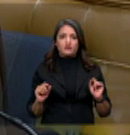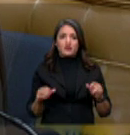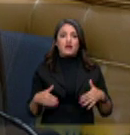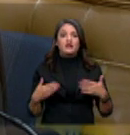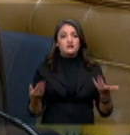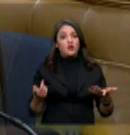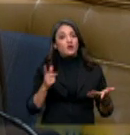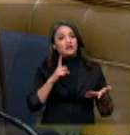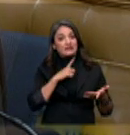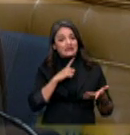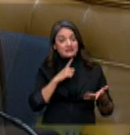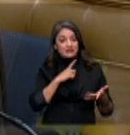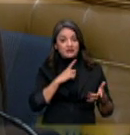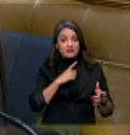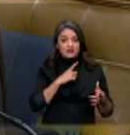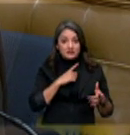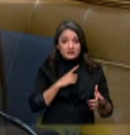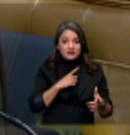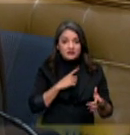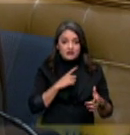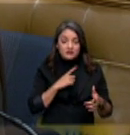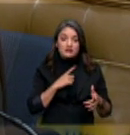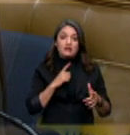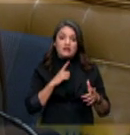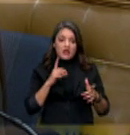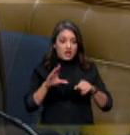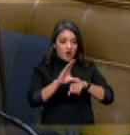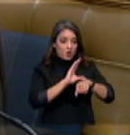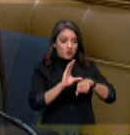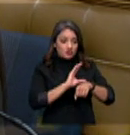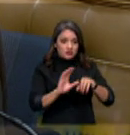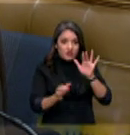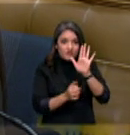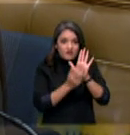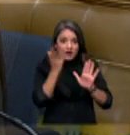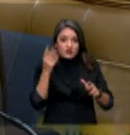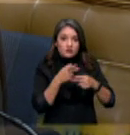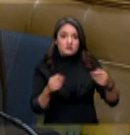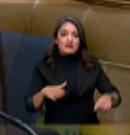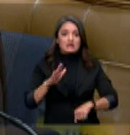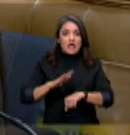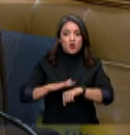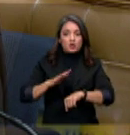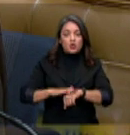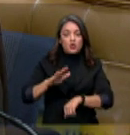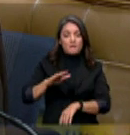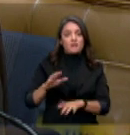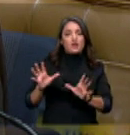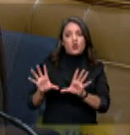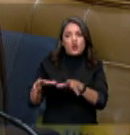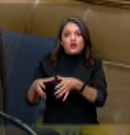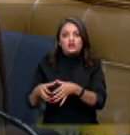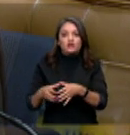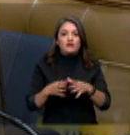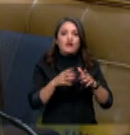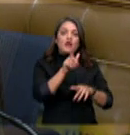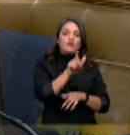amplo espaço material que lhe confere a Constituição, a autonomia privada coletiva encontra